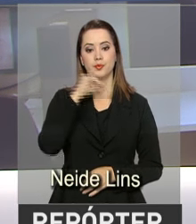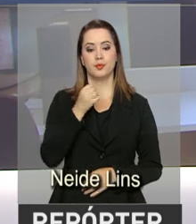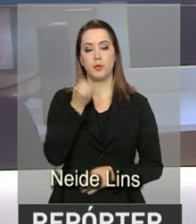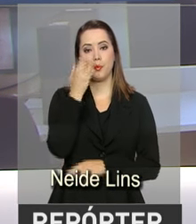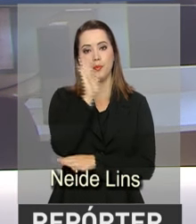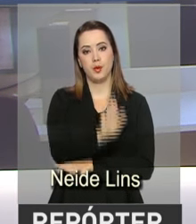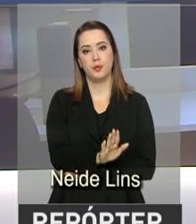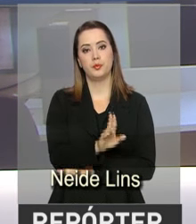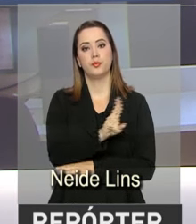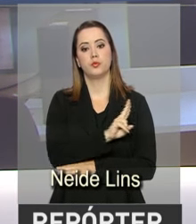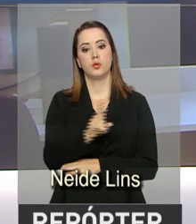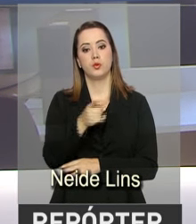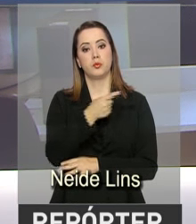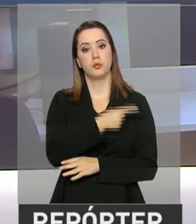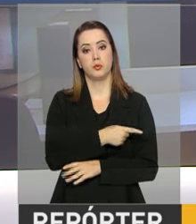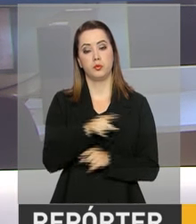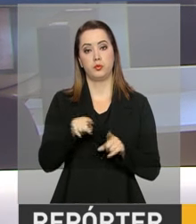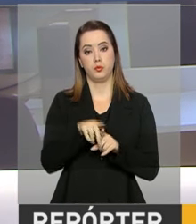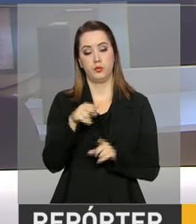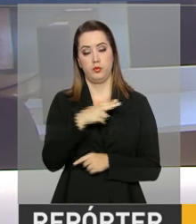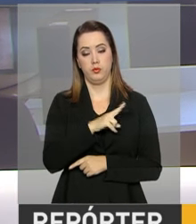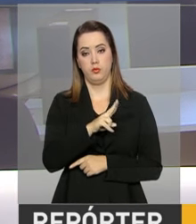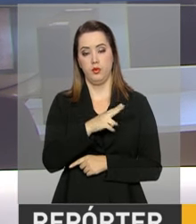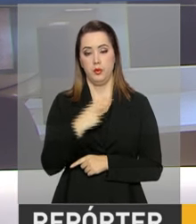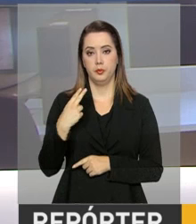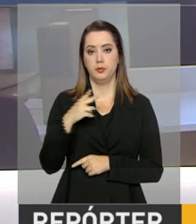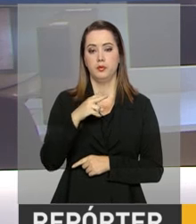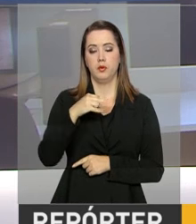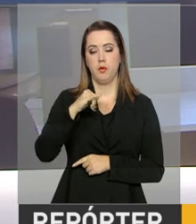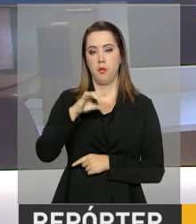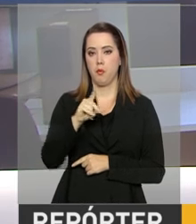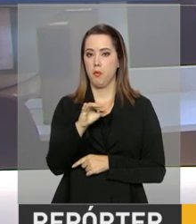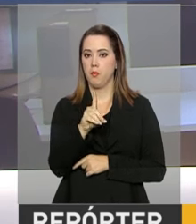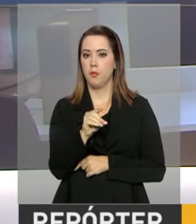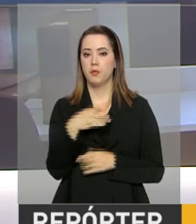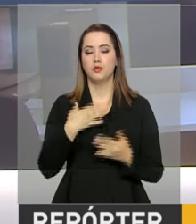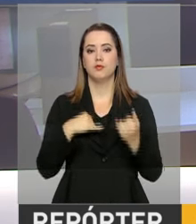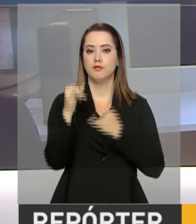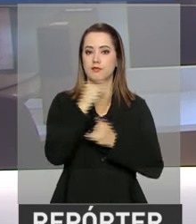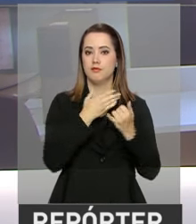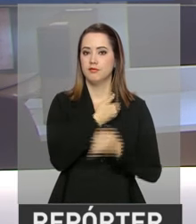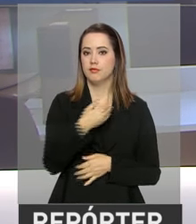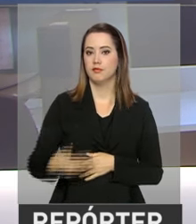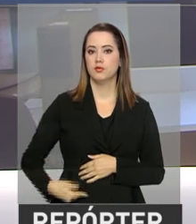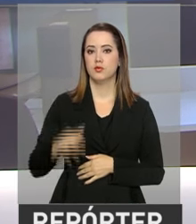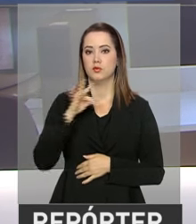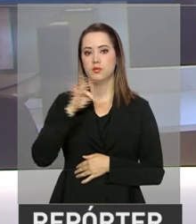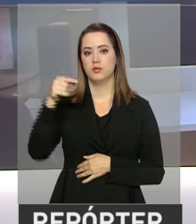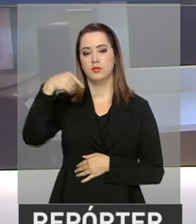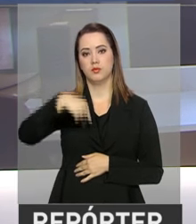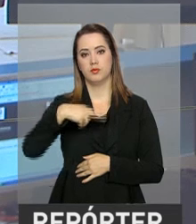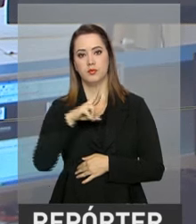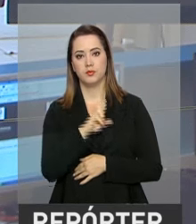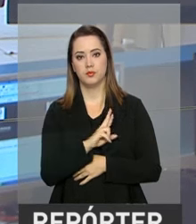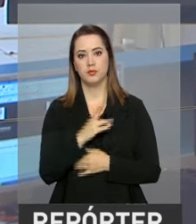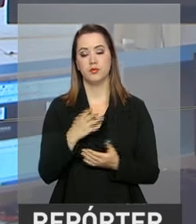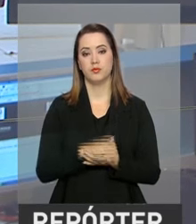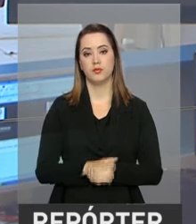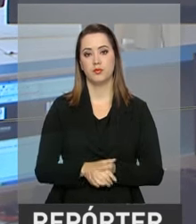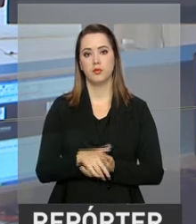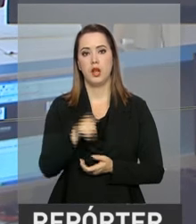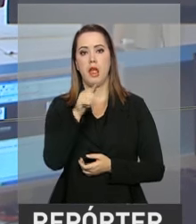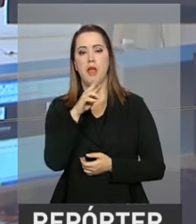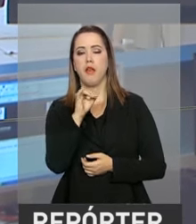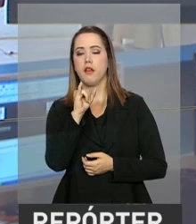Olá, boa tarde. Eu sou José Luiz Filho e a partir de agora trago para você as notícias do governo federal aqui no Repórter NBR.